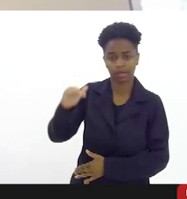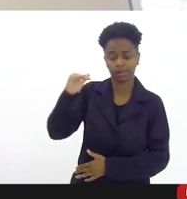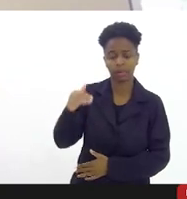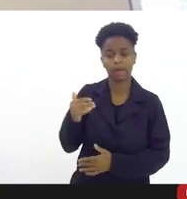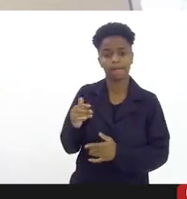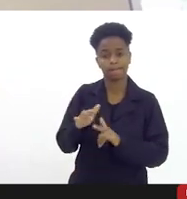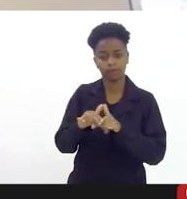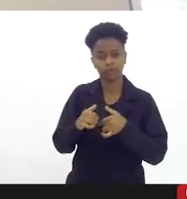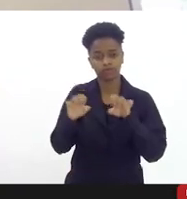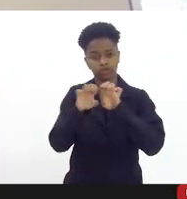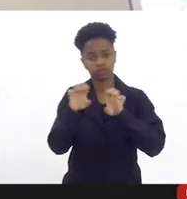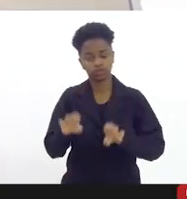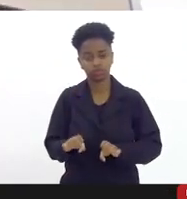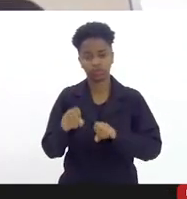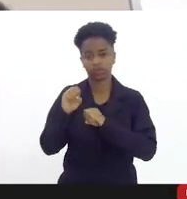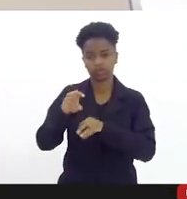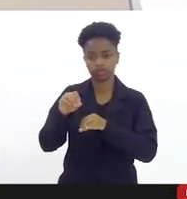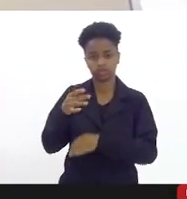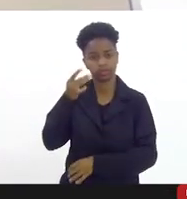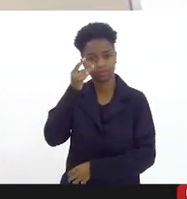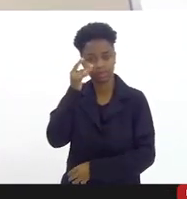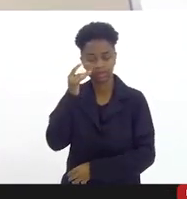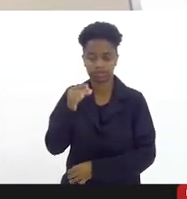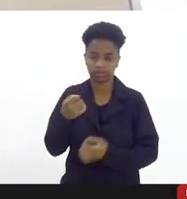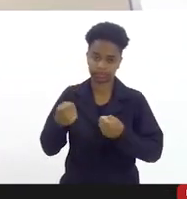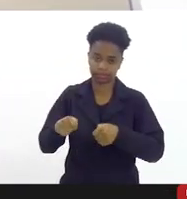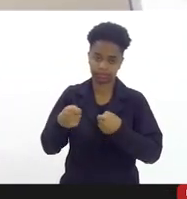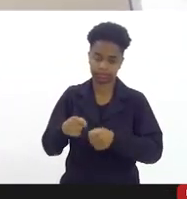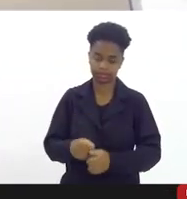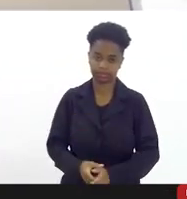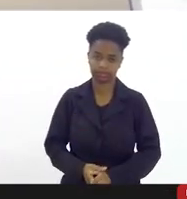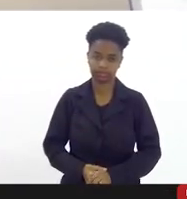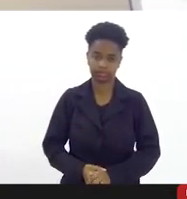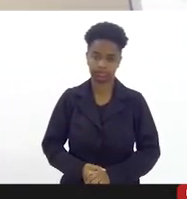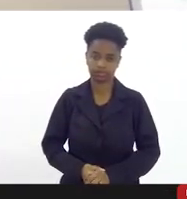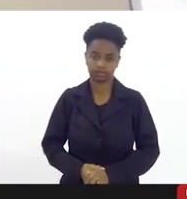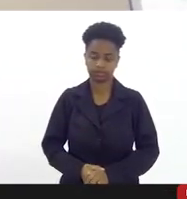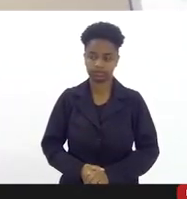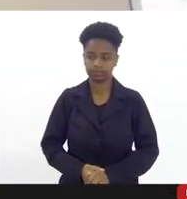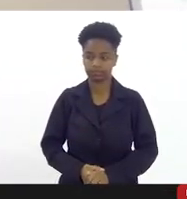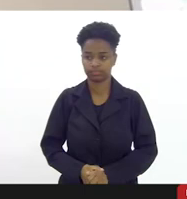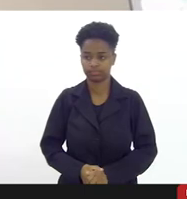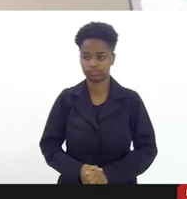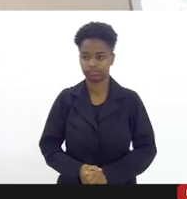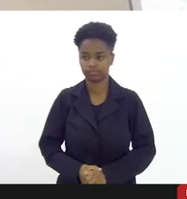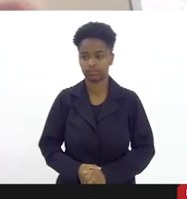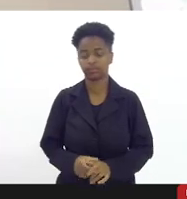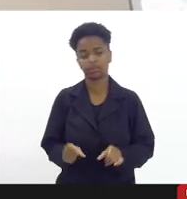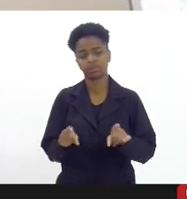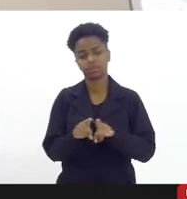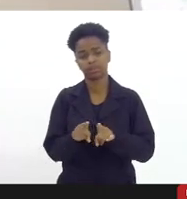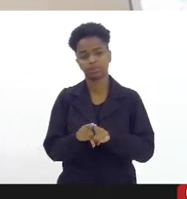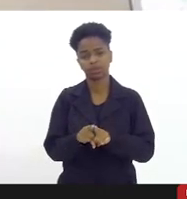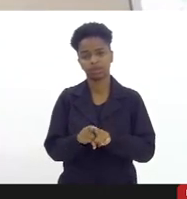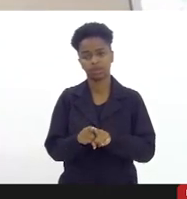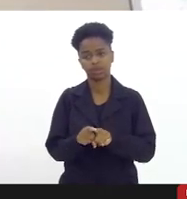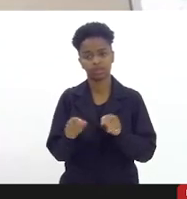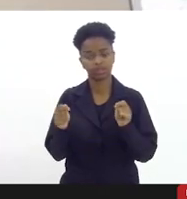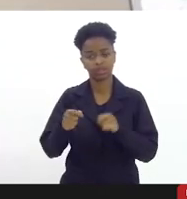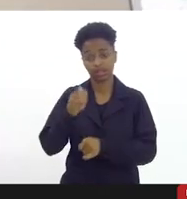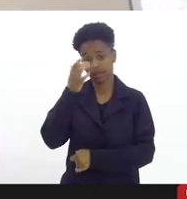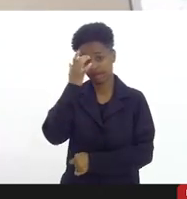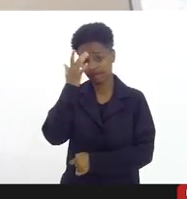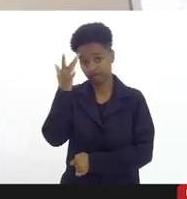dela de toda a estrutura que o ensino presencial demanda e e a gente facilita né